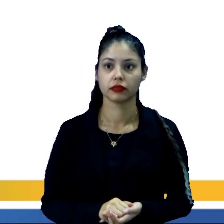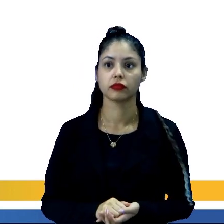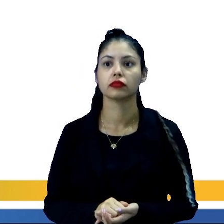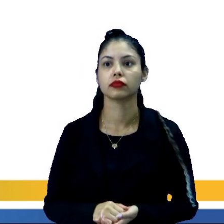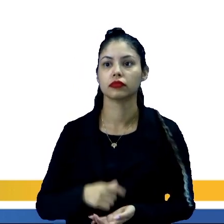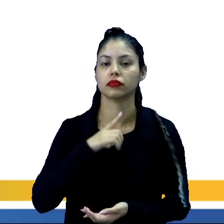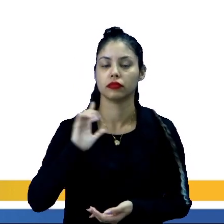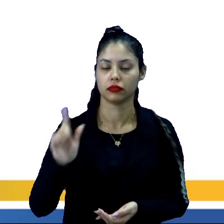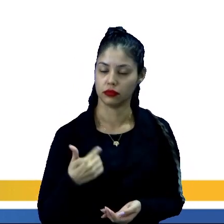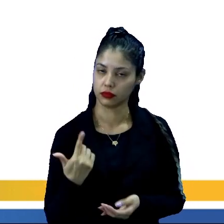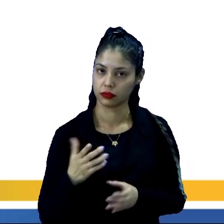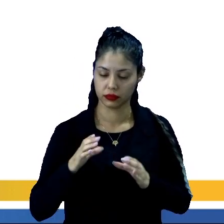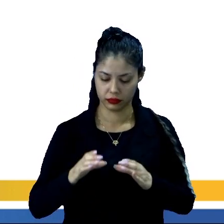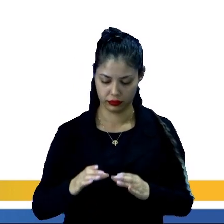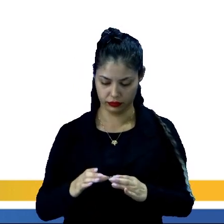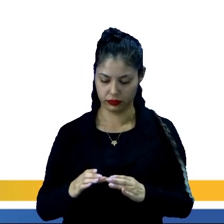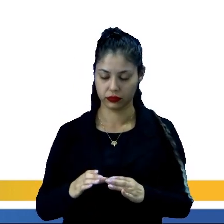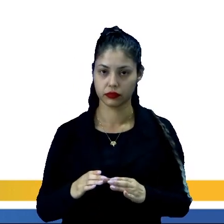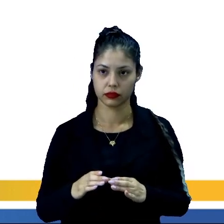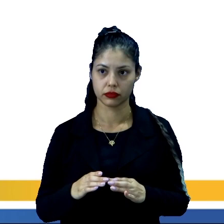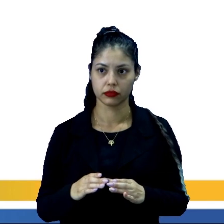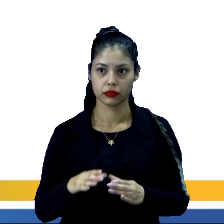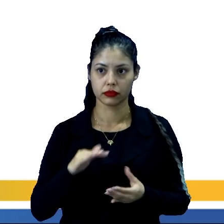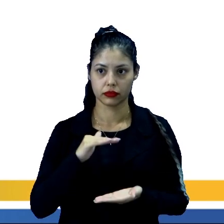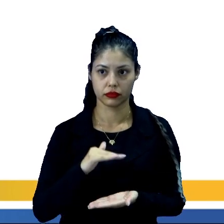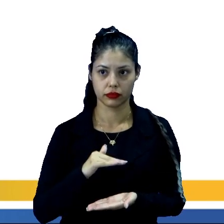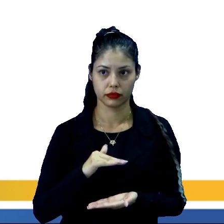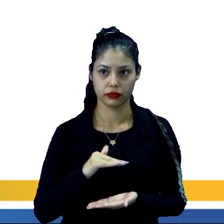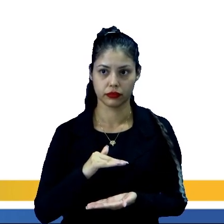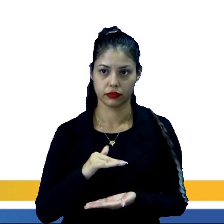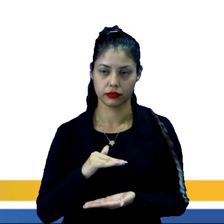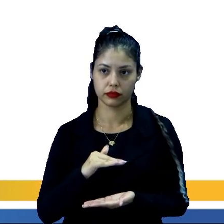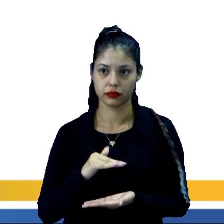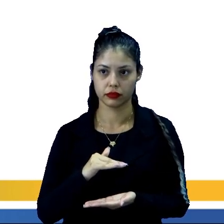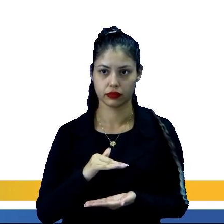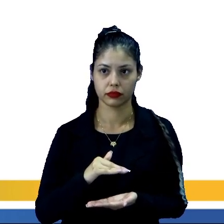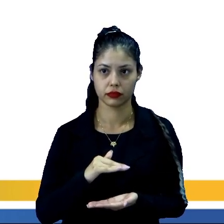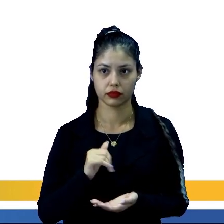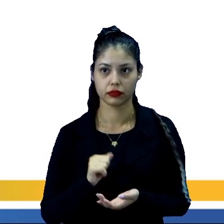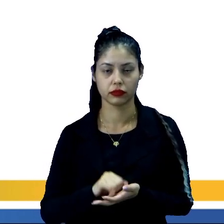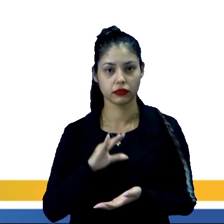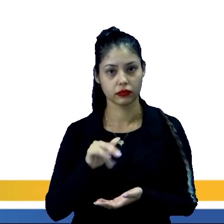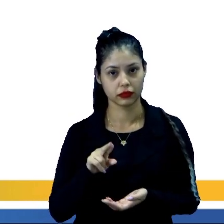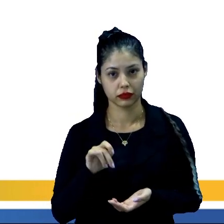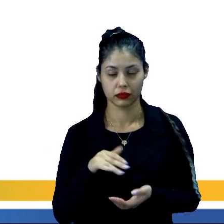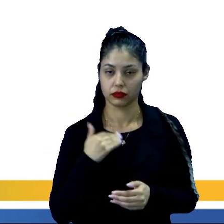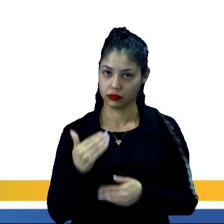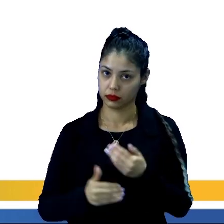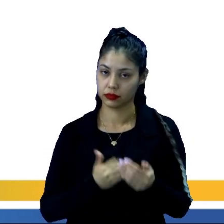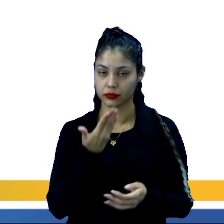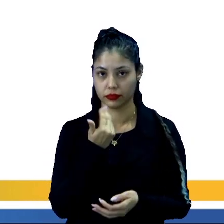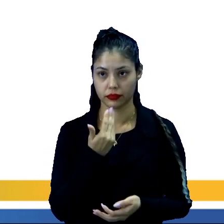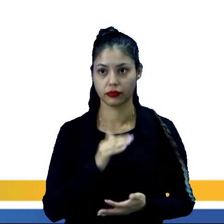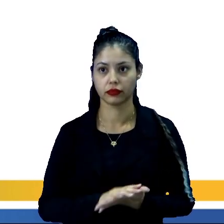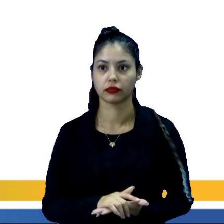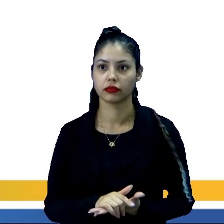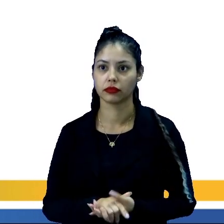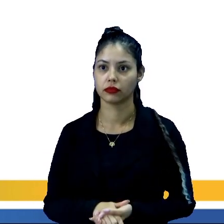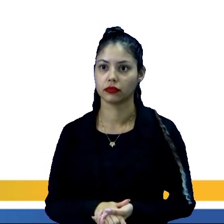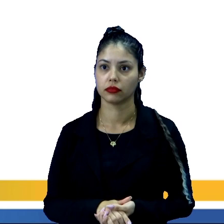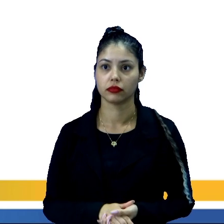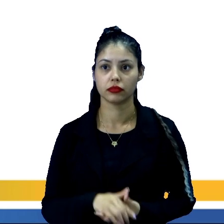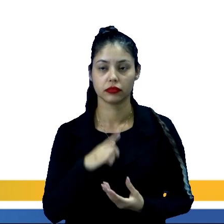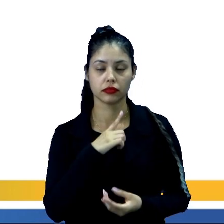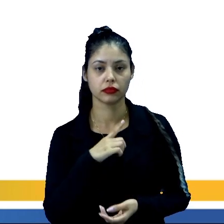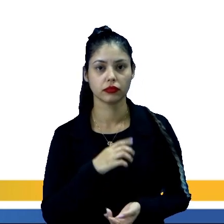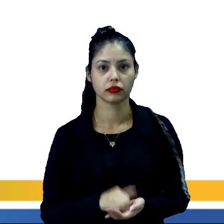abacaxi. Aí depois a gente tem o processado do abacaxi, que seria o quê? O abacaxi em calda. Então isso daí é um alimento processado.